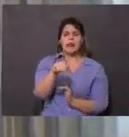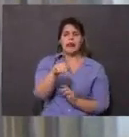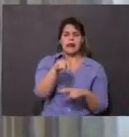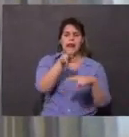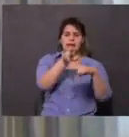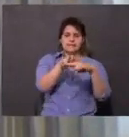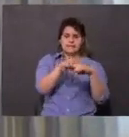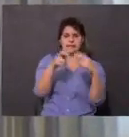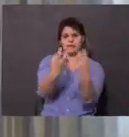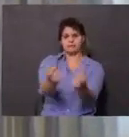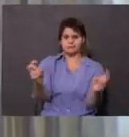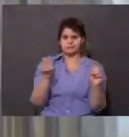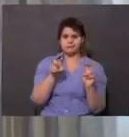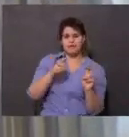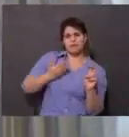sentado no meio dos